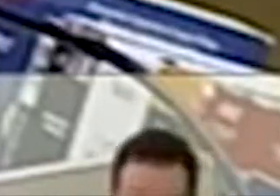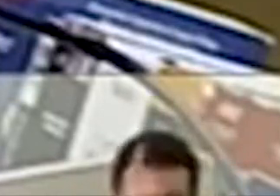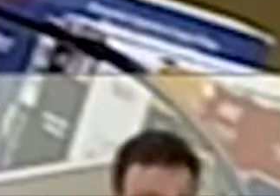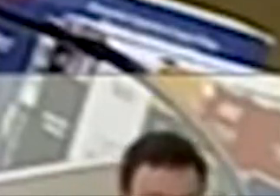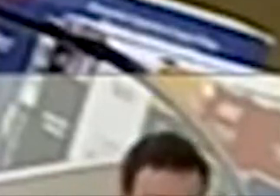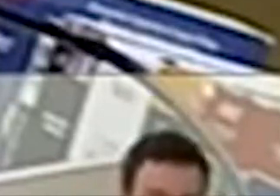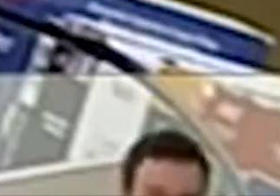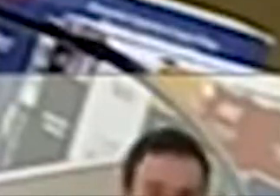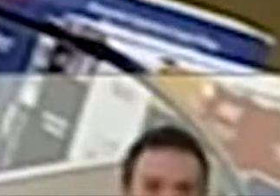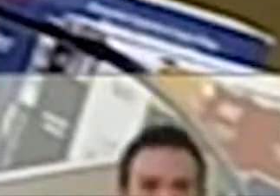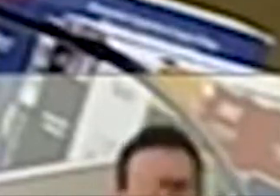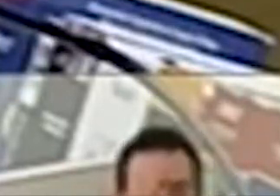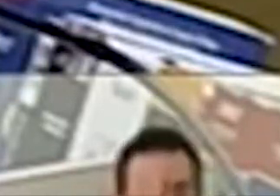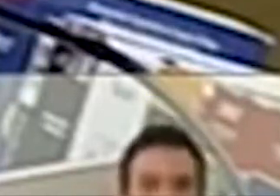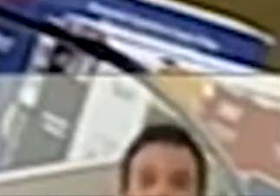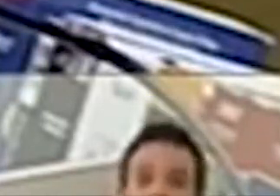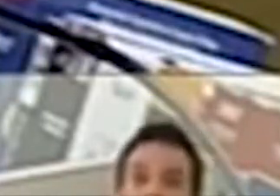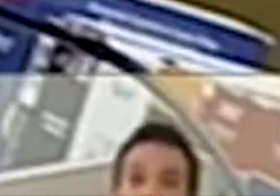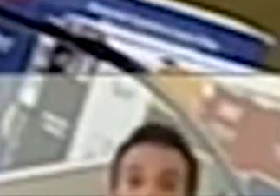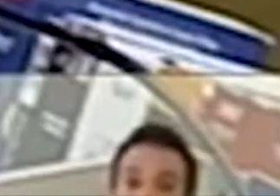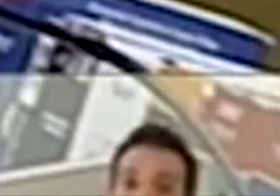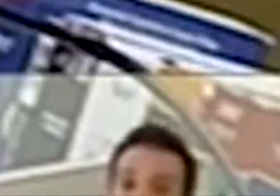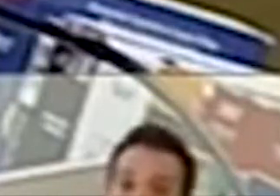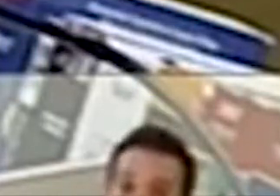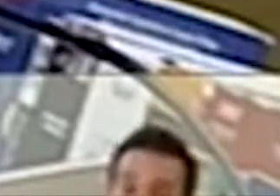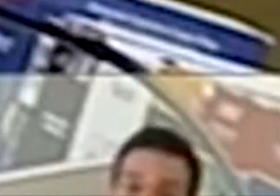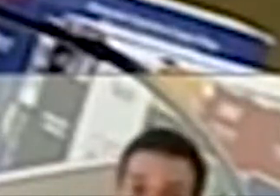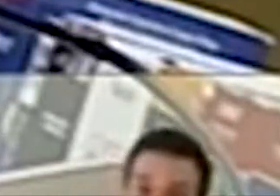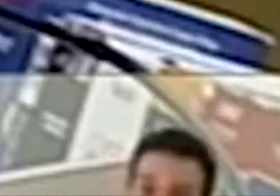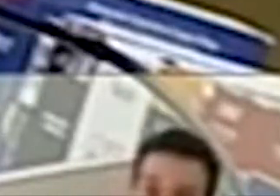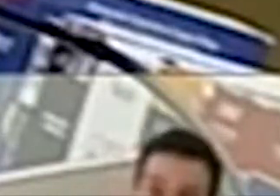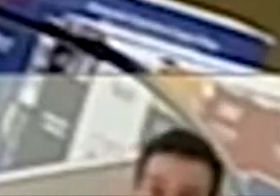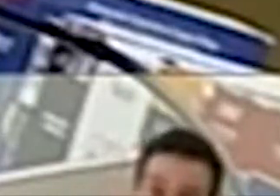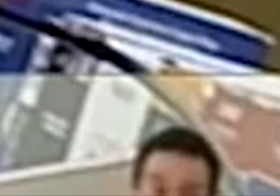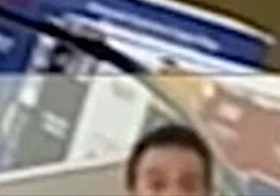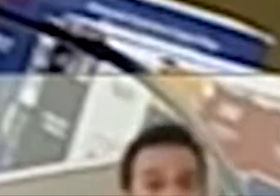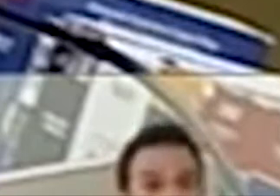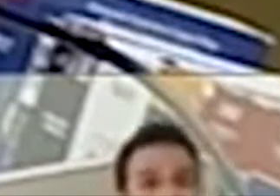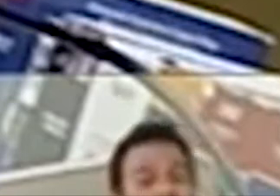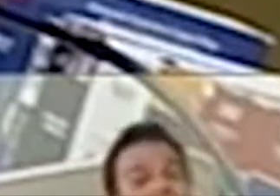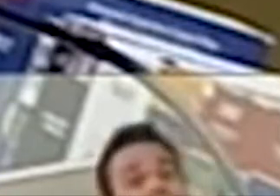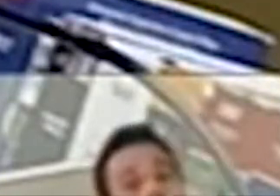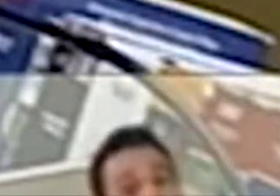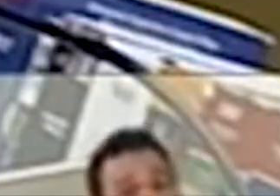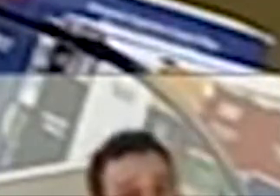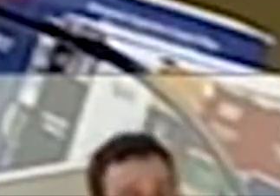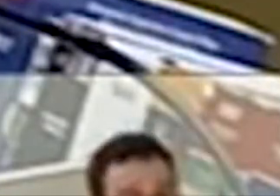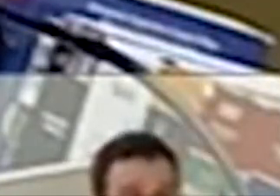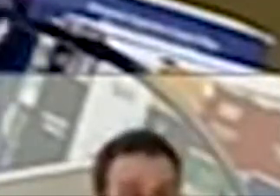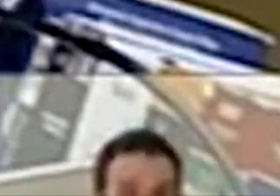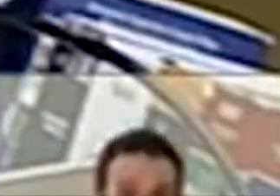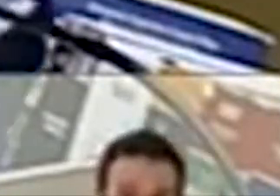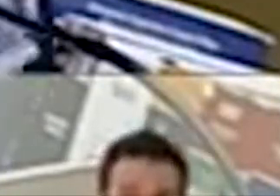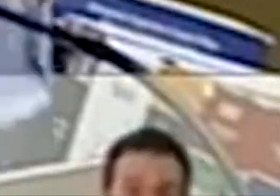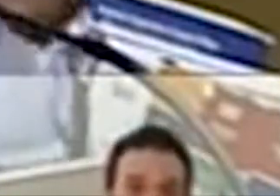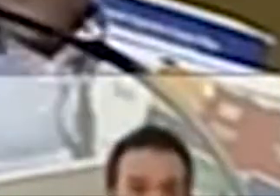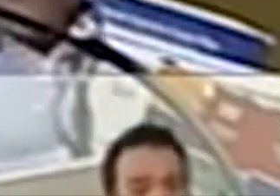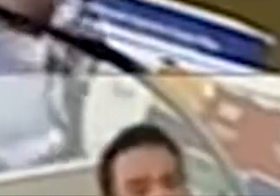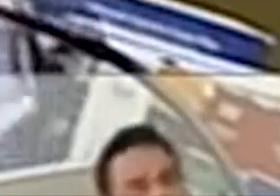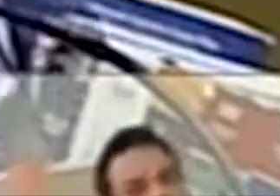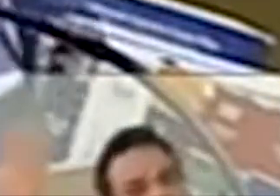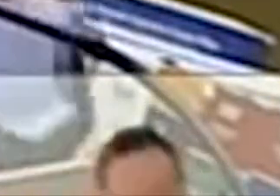de afirmar que o dinheiro veio não só do partido, veio por intermédio do partido, mas esse dinheiro